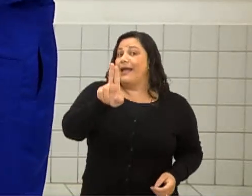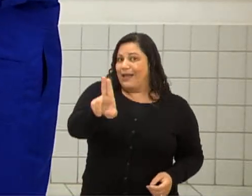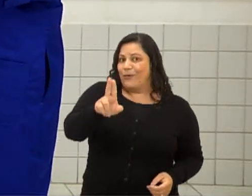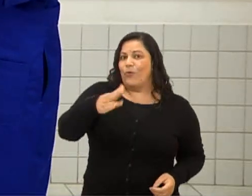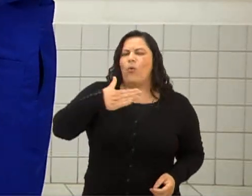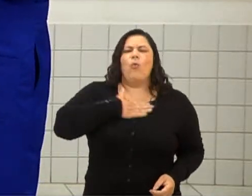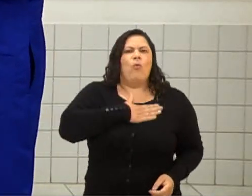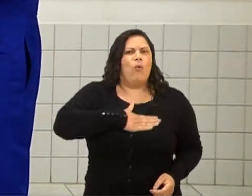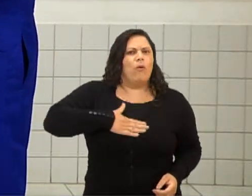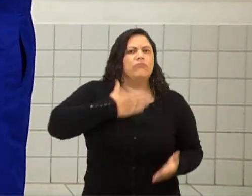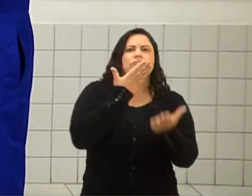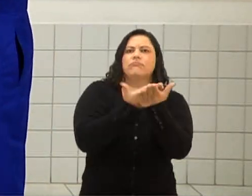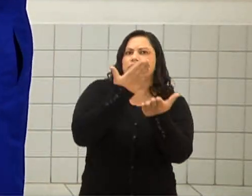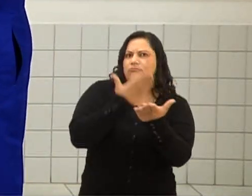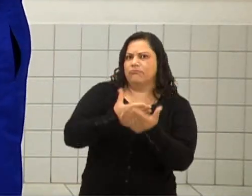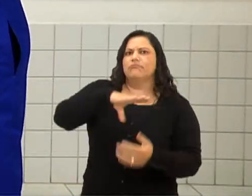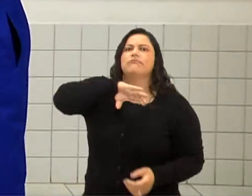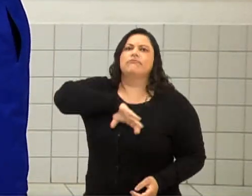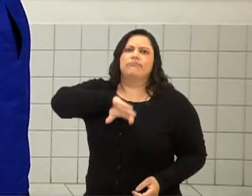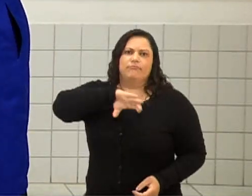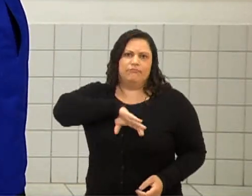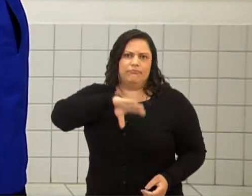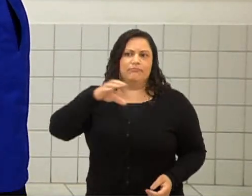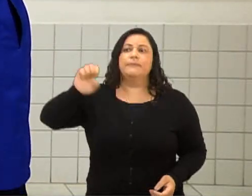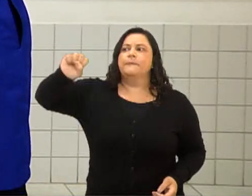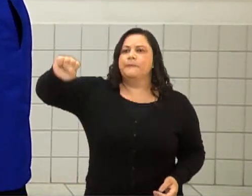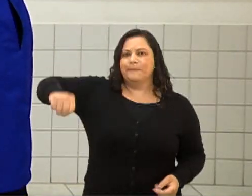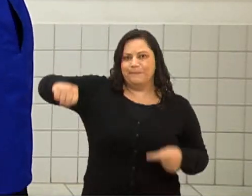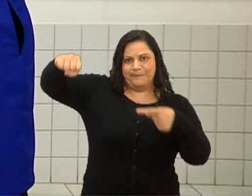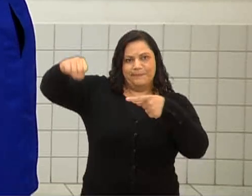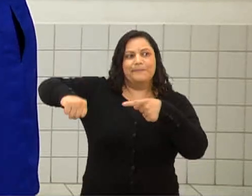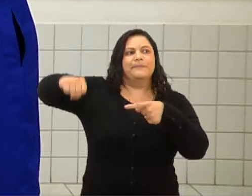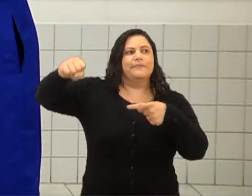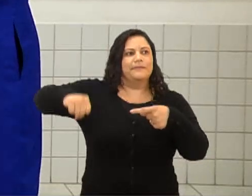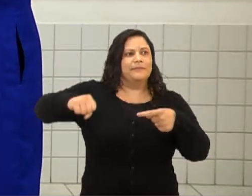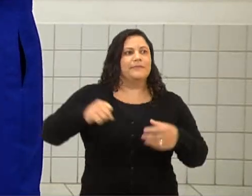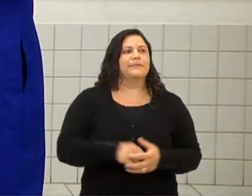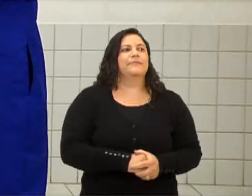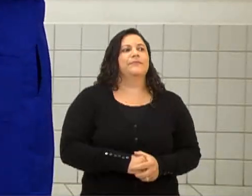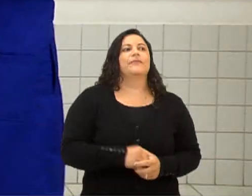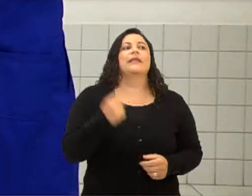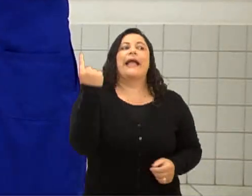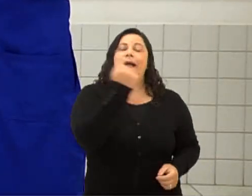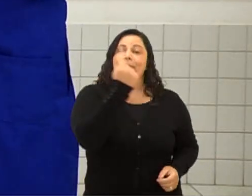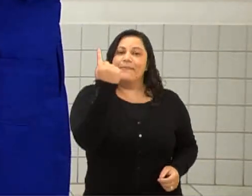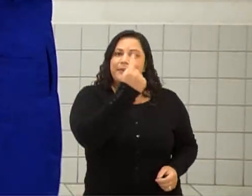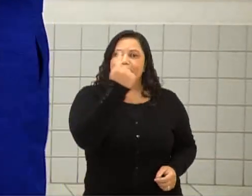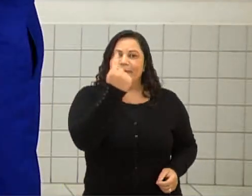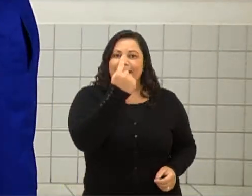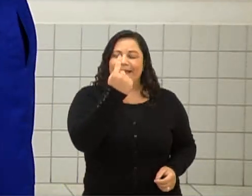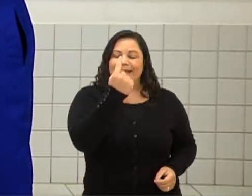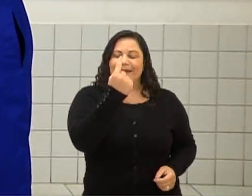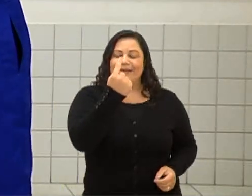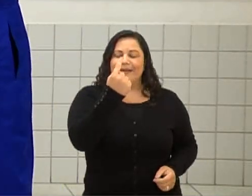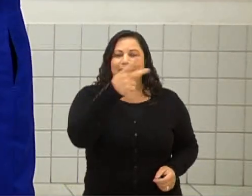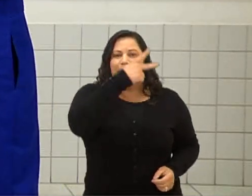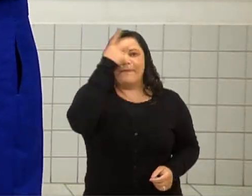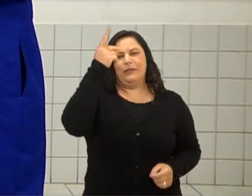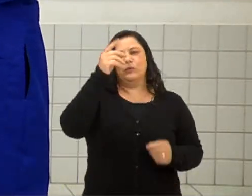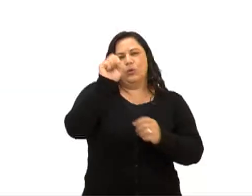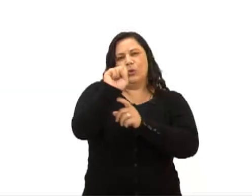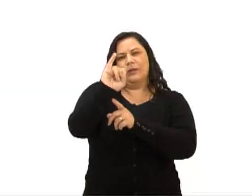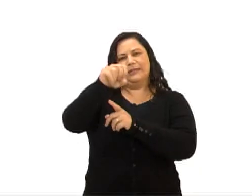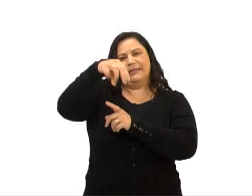língua portuguesa. Esperamos que sim. Então, aqui é a marcação da flechinha. Primeira pessoa do singular. Nós